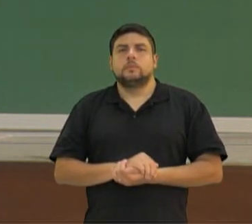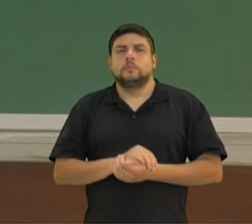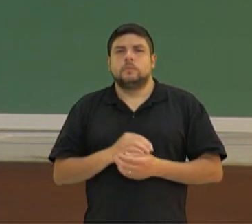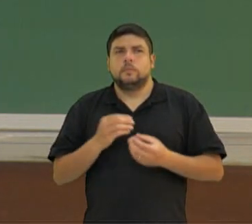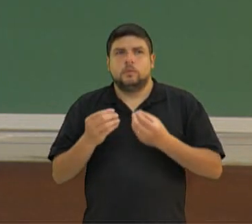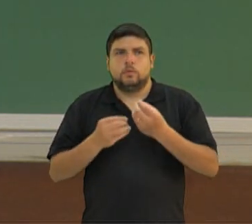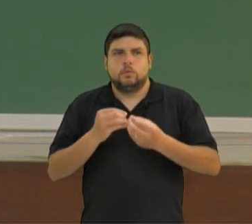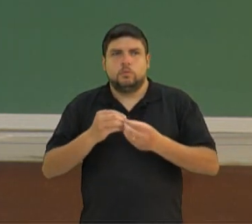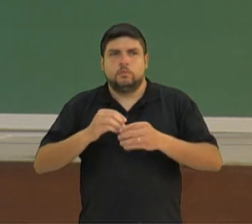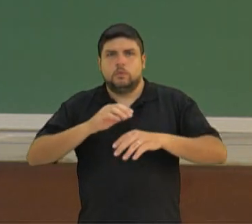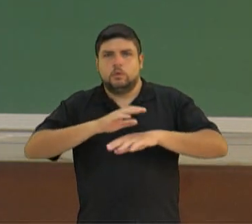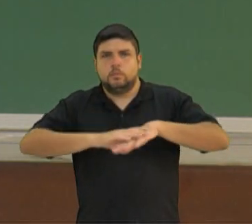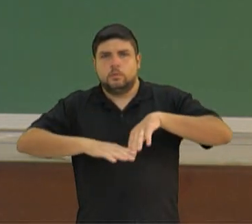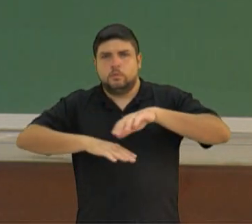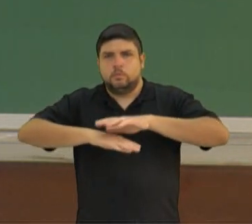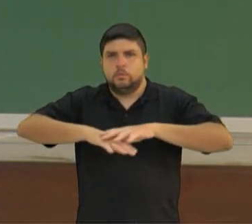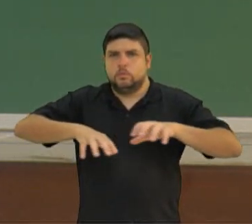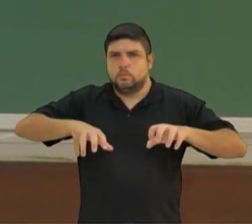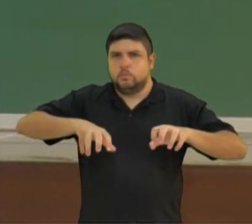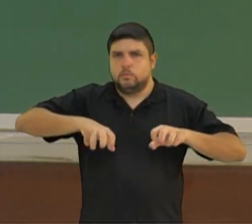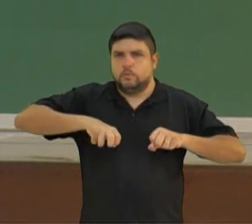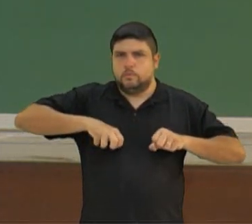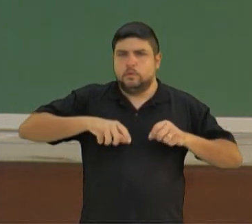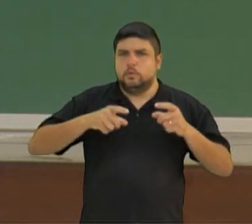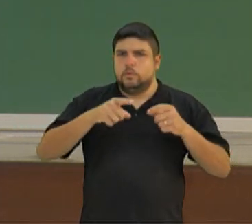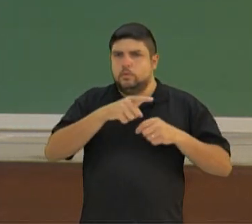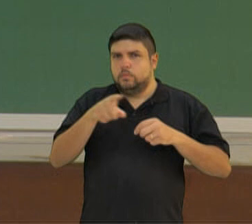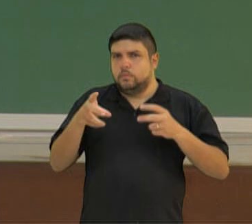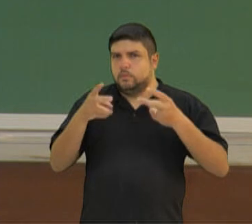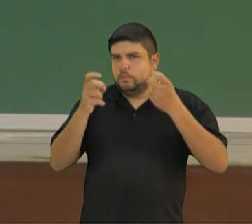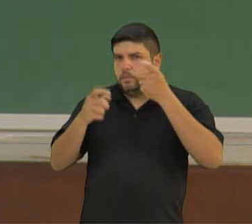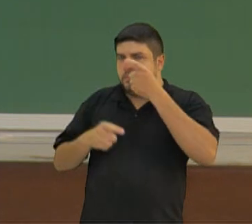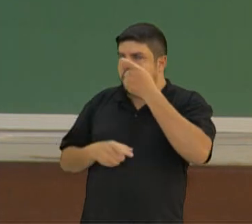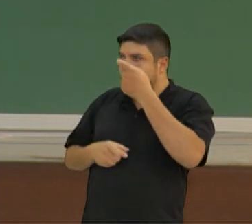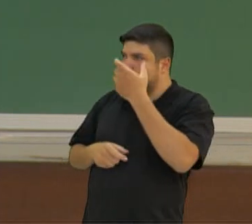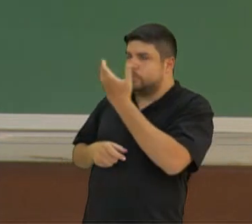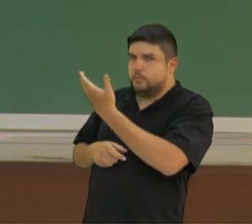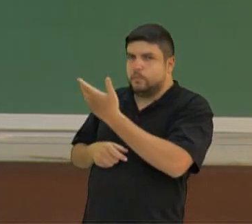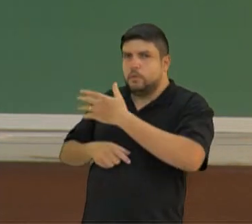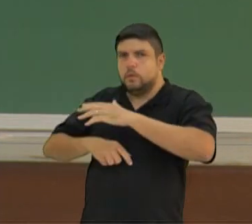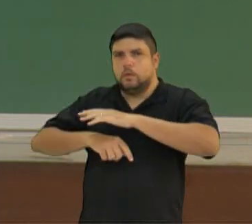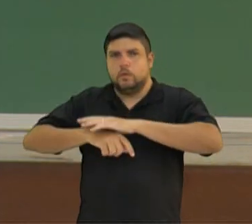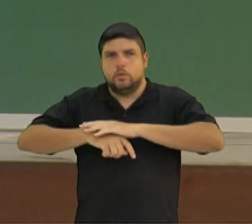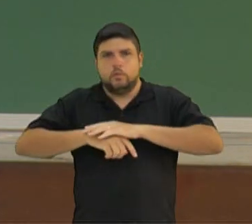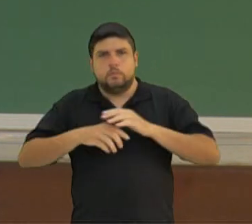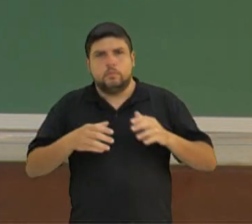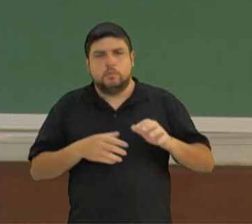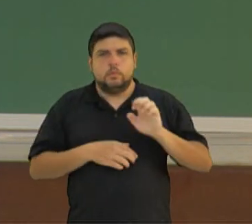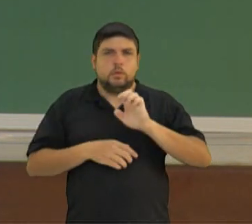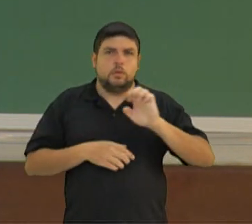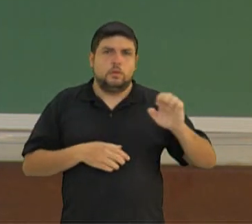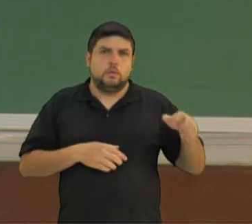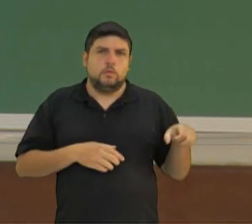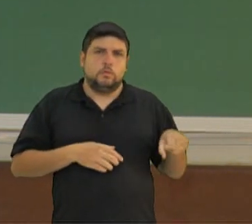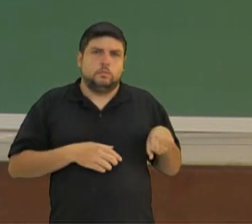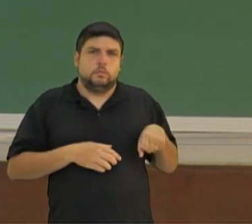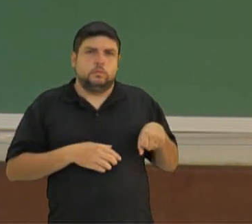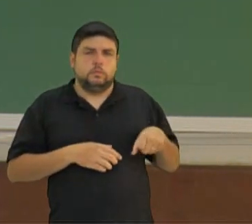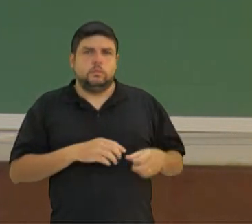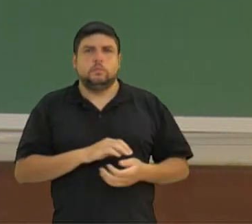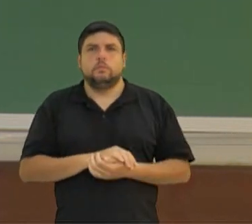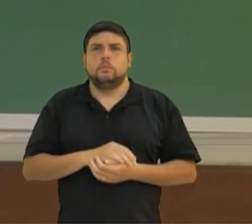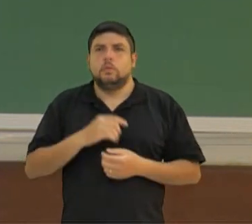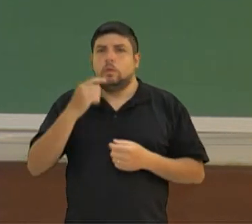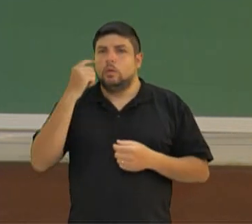inferiores apresentam atrofiados, vocês podem observar que o braço do lado esquerdo está atrofiado,